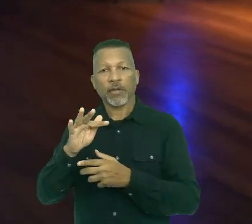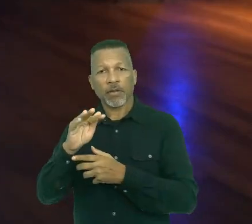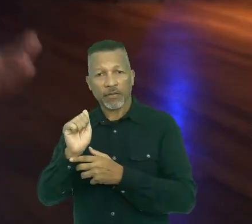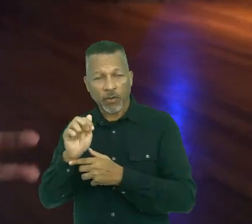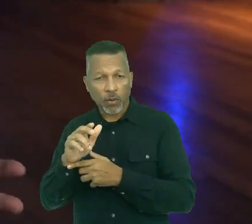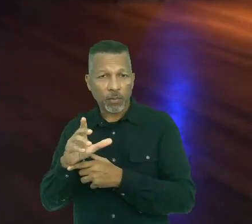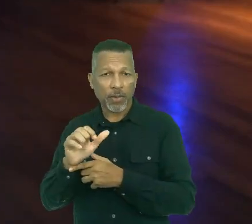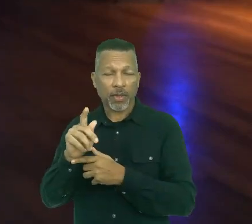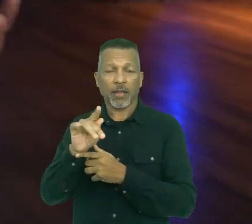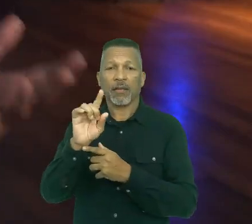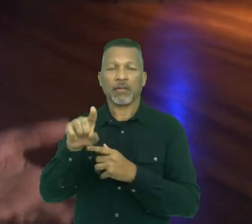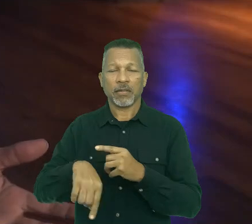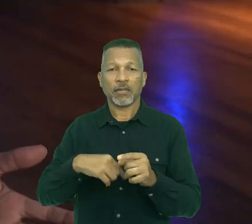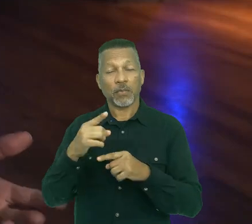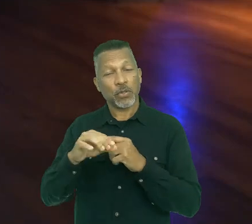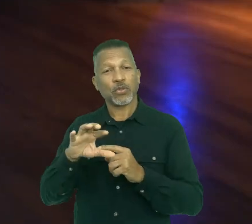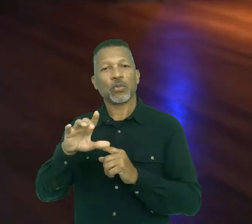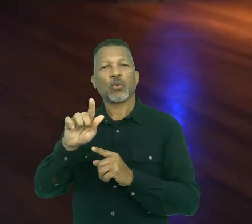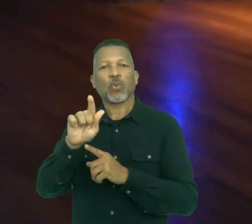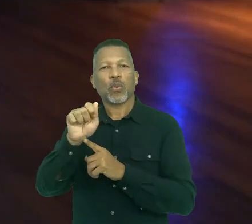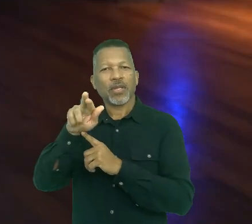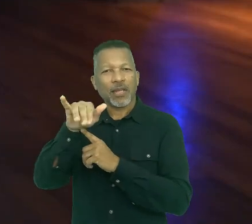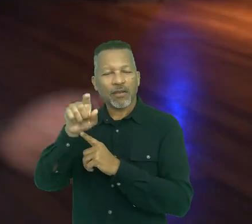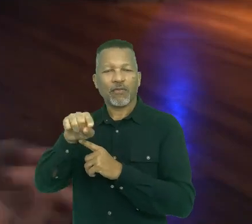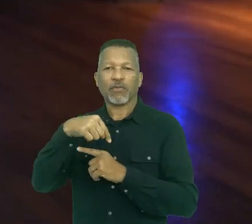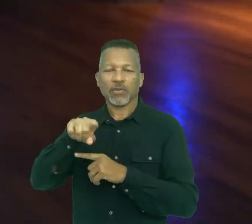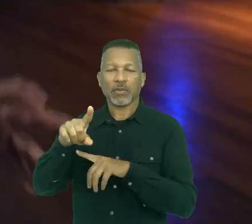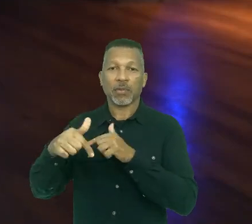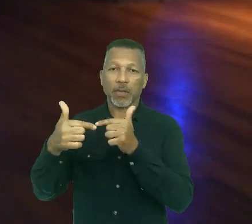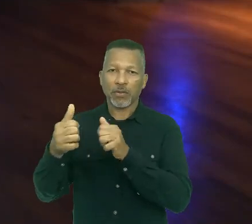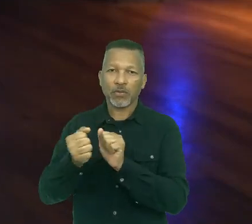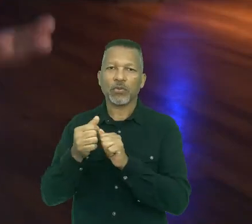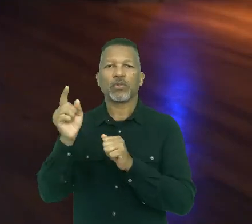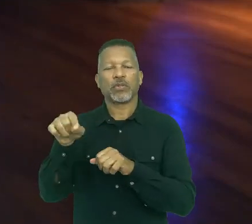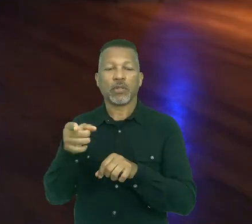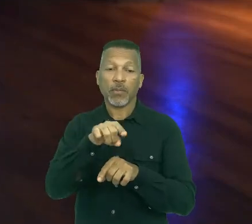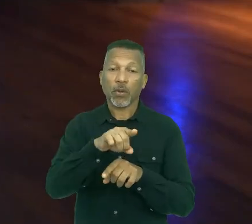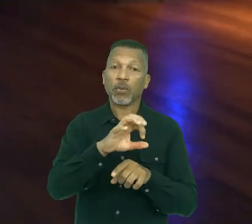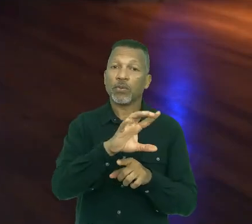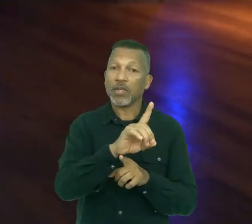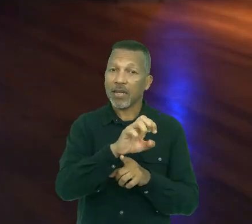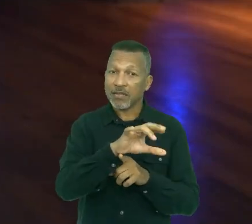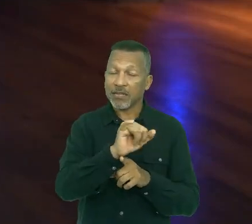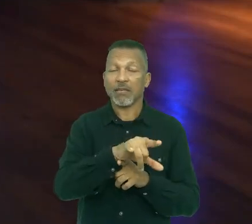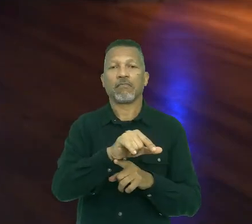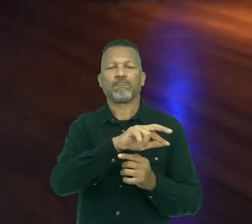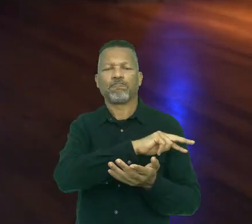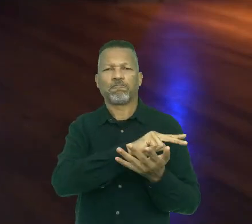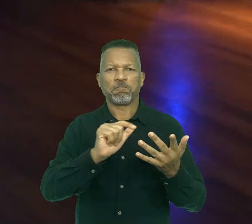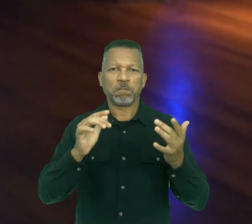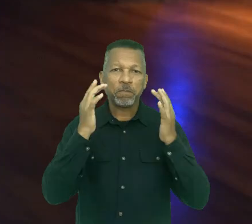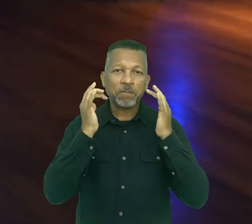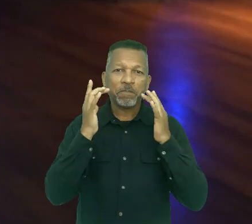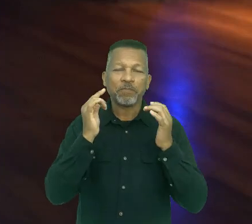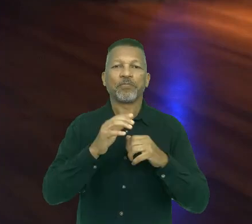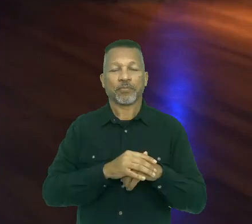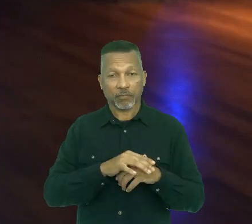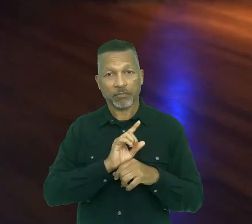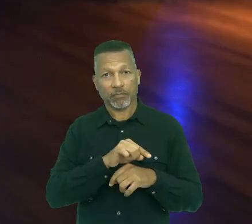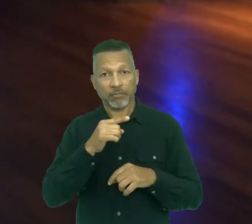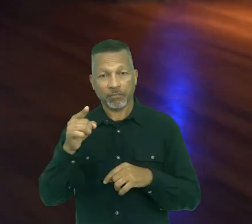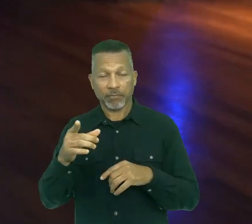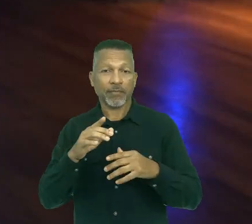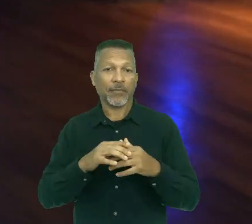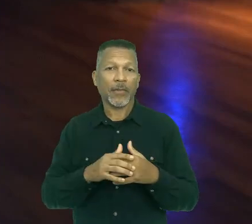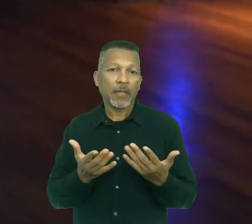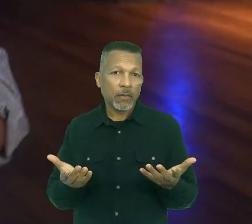né? Depois o Guarnieri, eu fui trabalhar com o Guarnieri, além de trabalhar com o Daci, fiz várias peças com o Daci, eu fui montar o grupo Teatro Farroupilha,